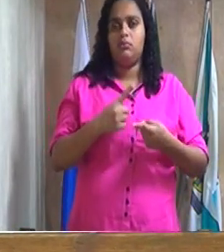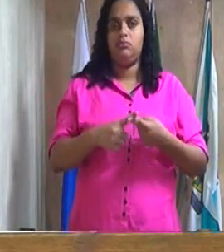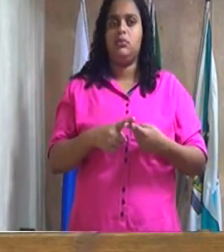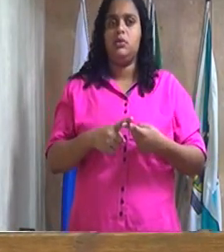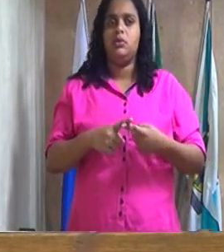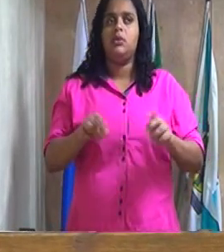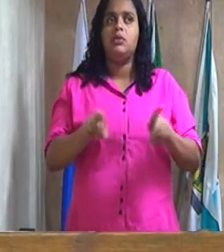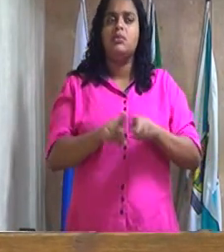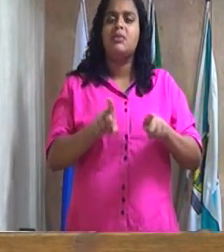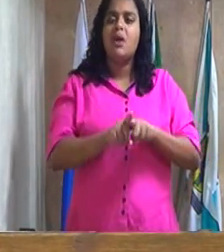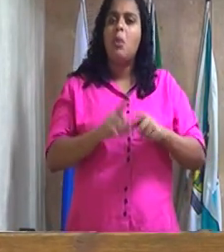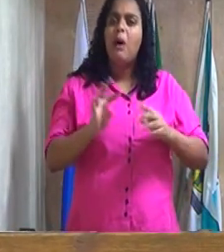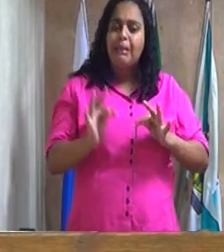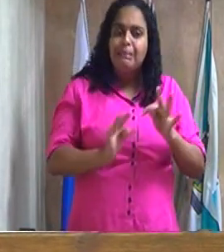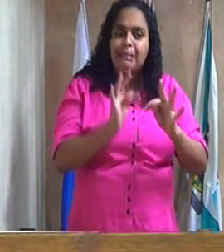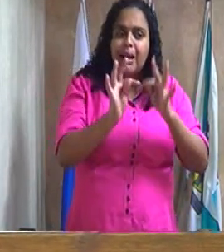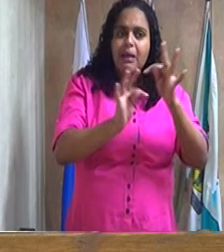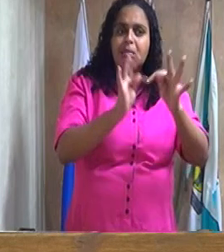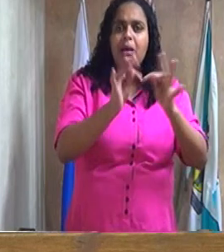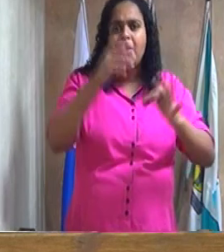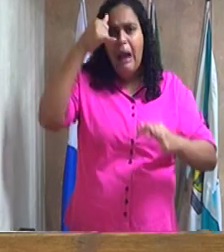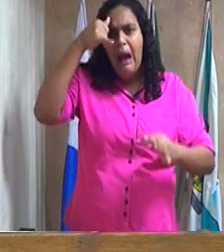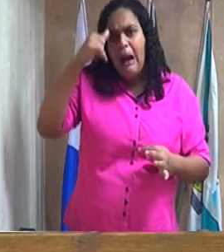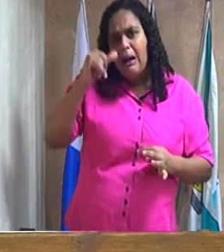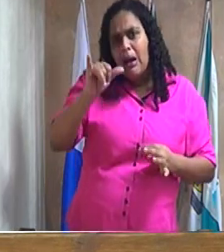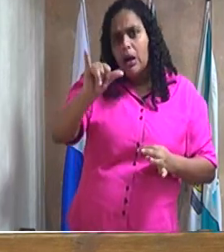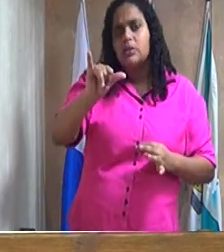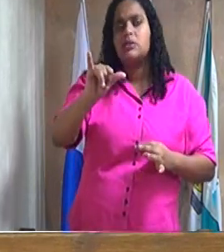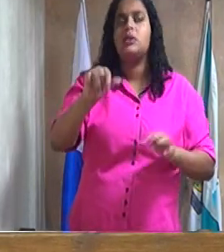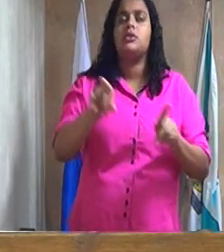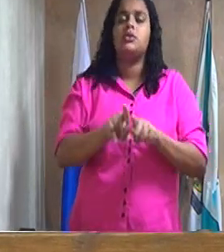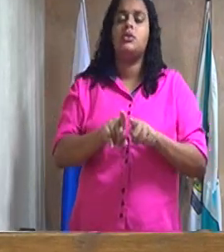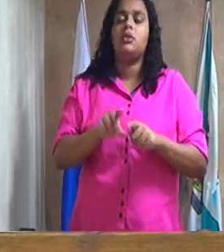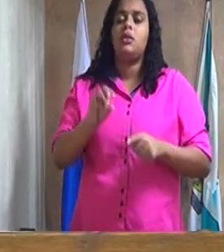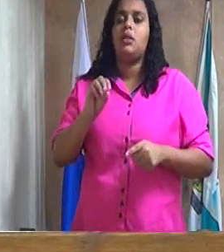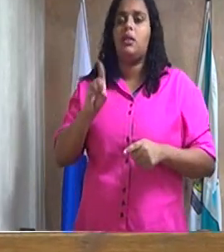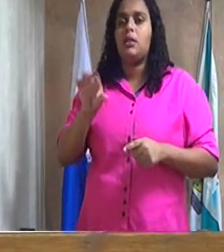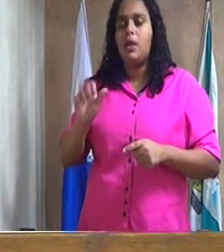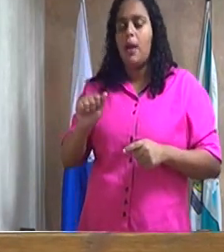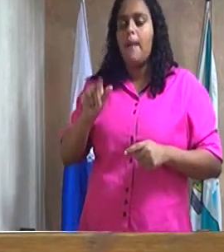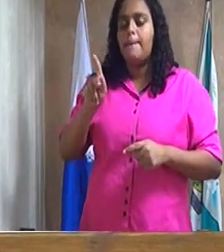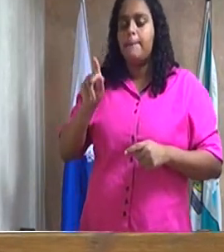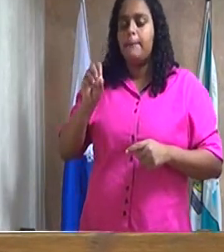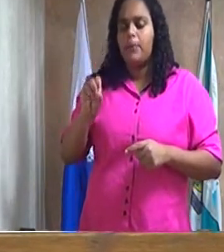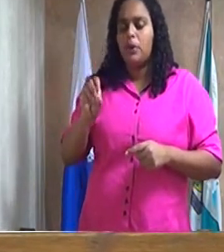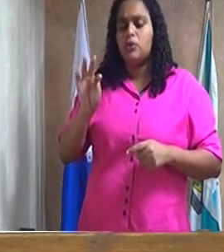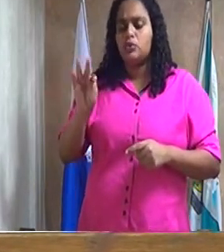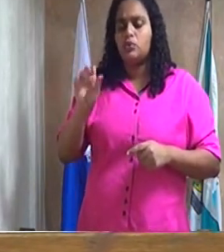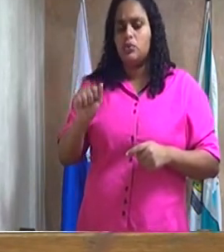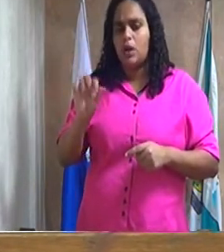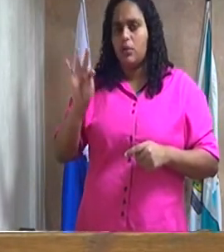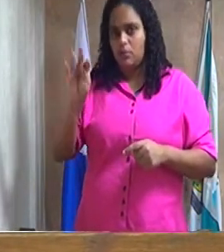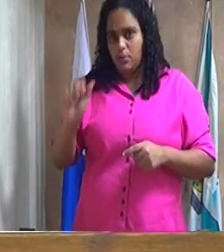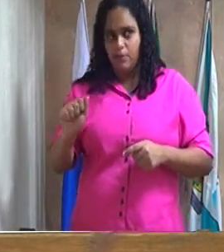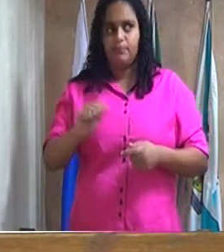do tratamento de prevenção ao câncer de próstata, né, que